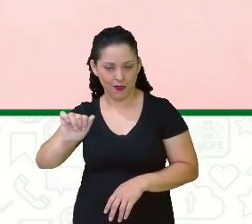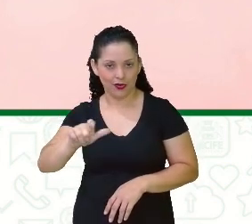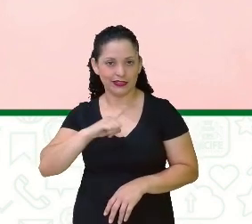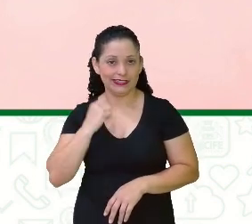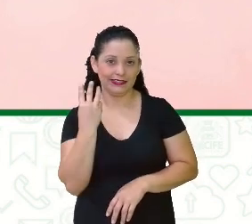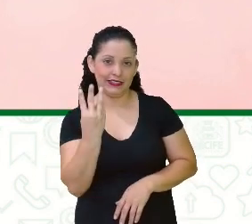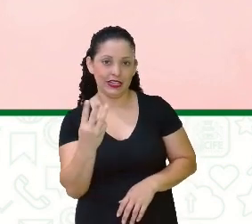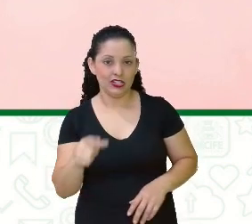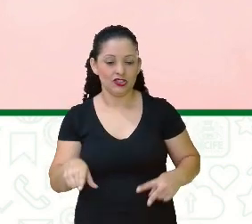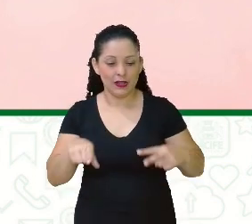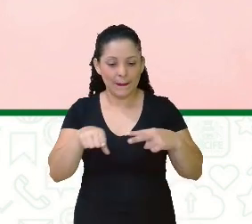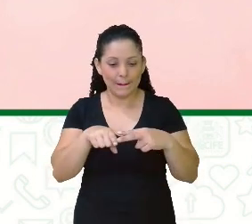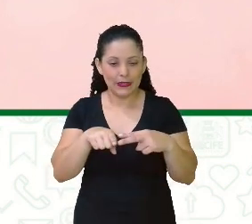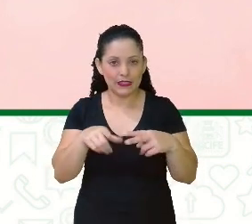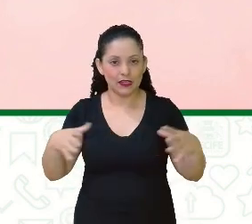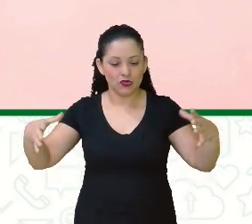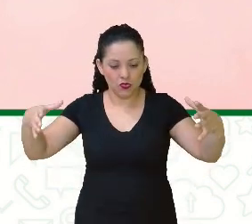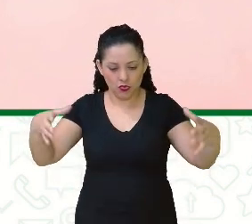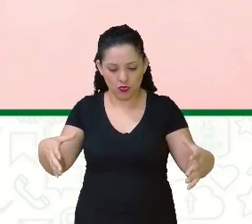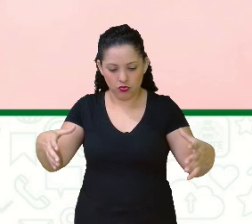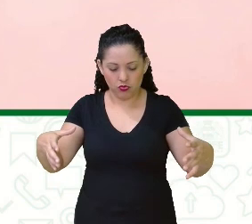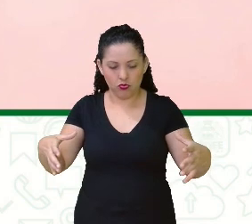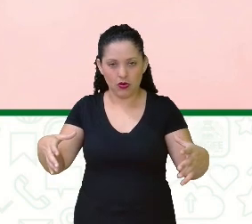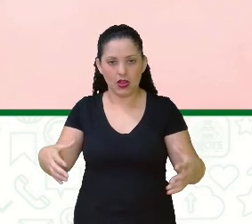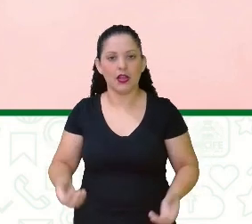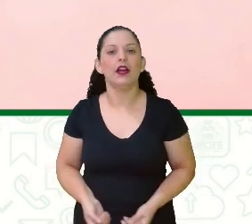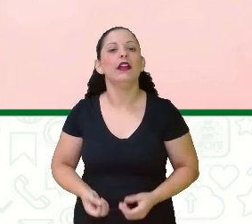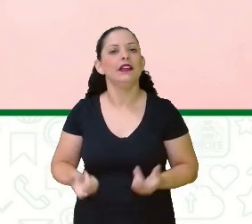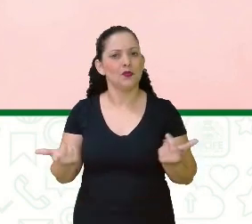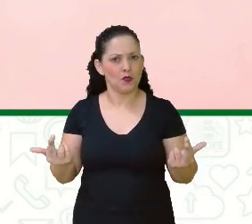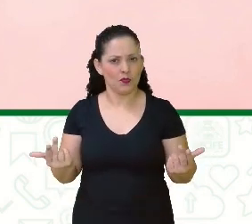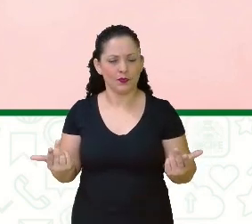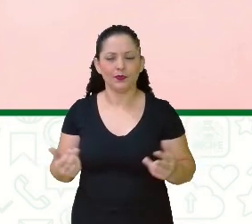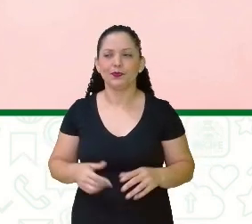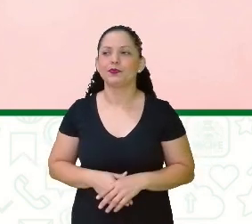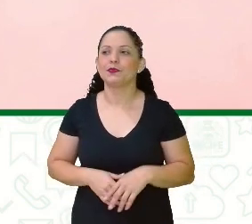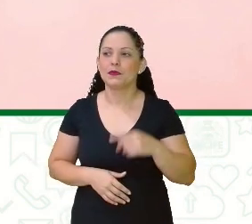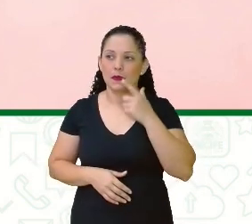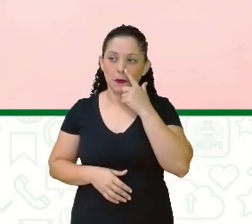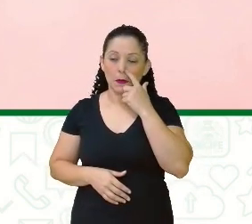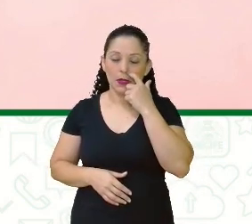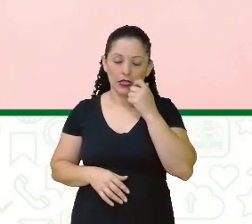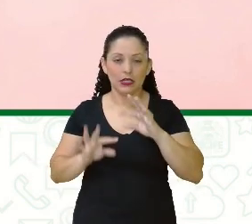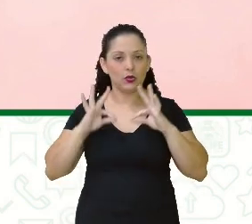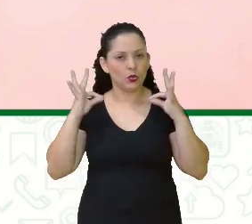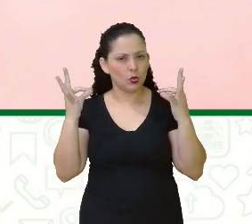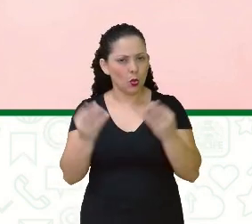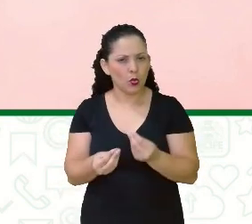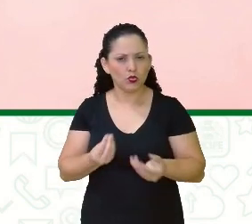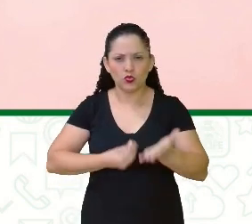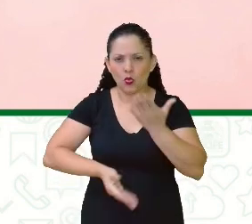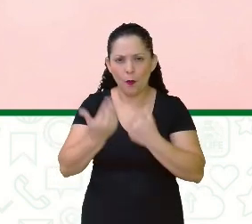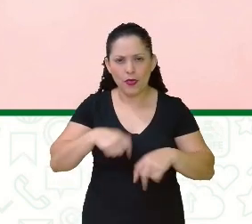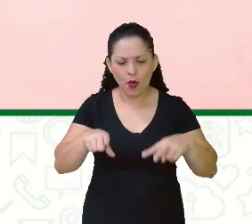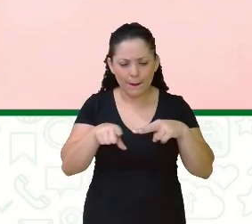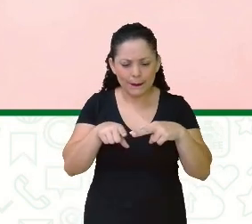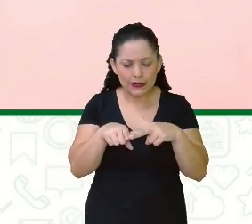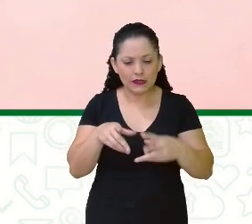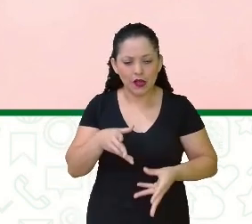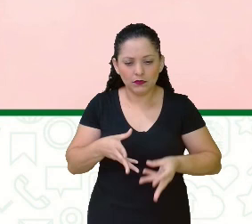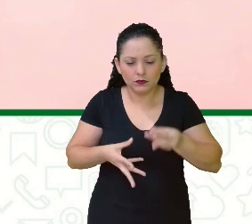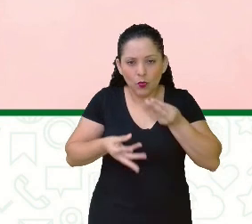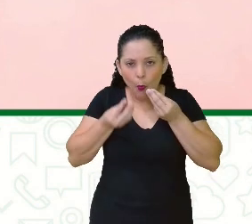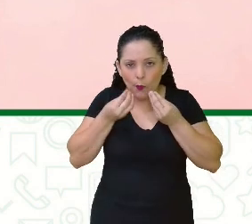tamanho e diferentes sabores aos amigos, certo? Depois de todos comerem, sobrou 1/4 de